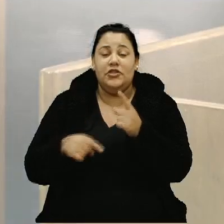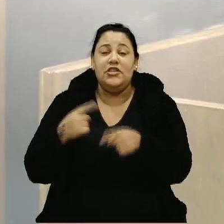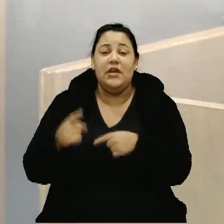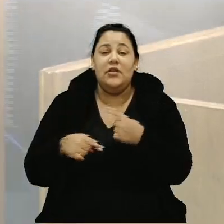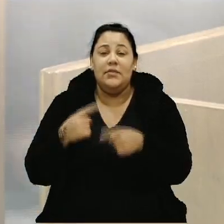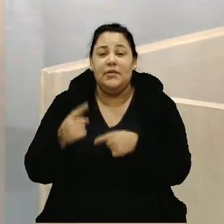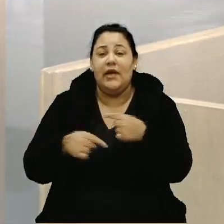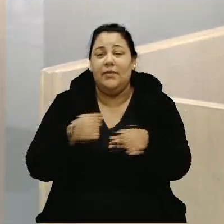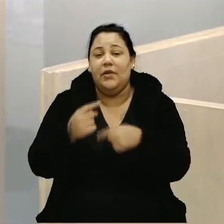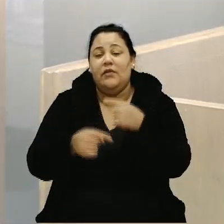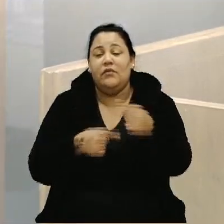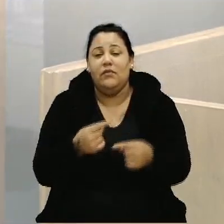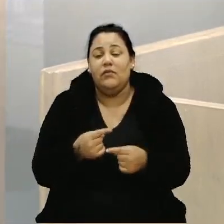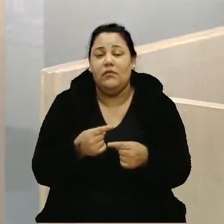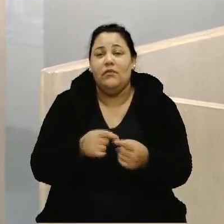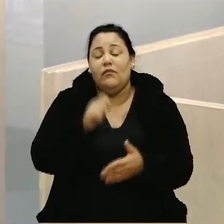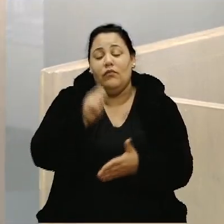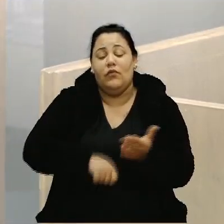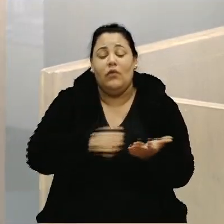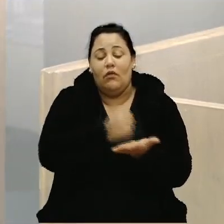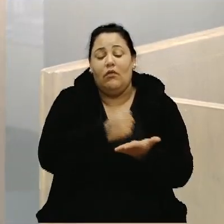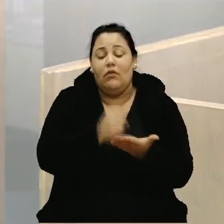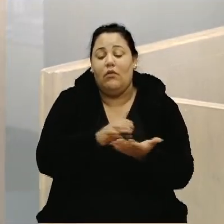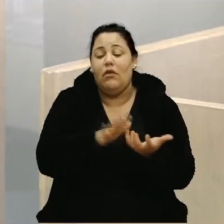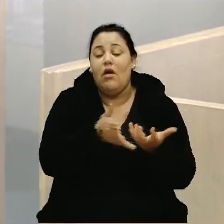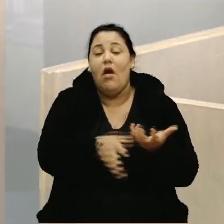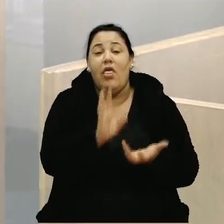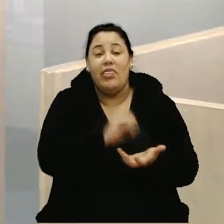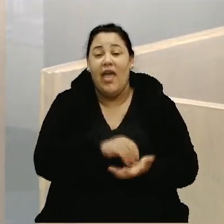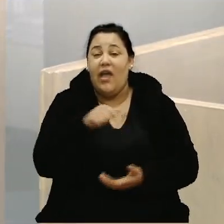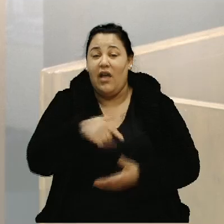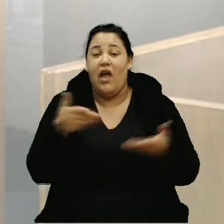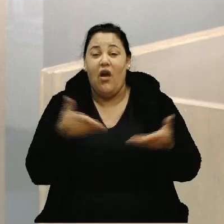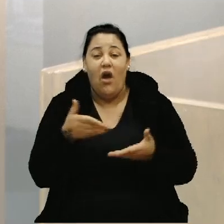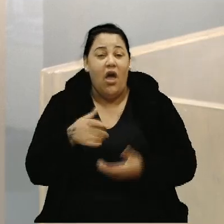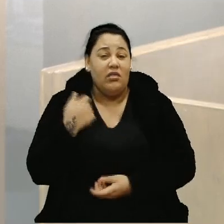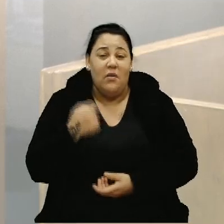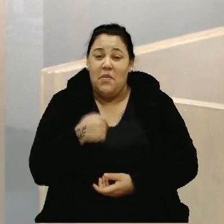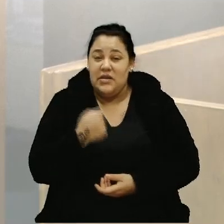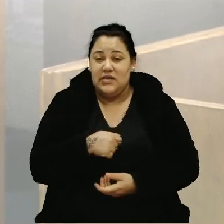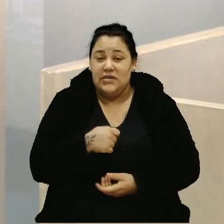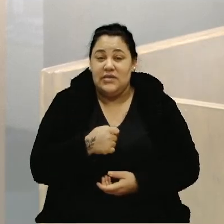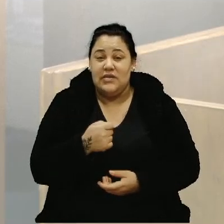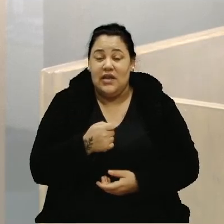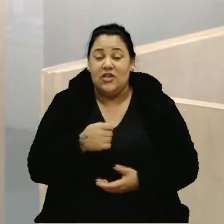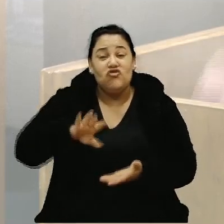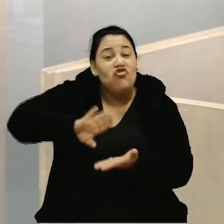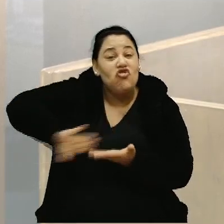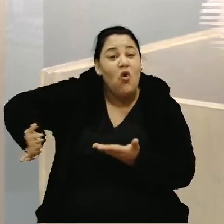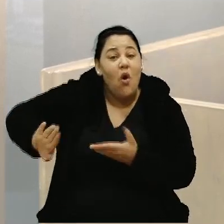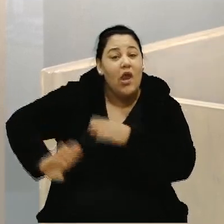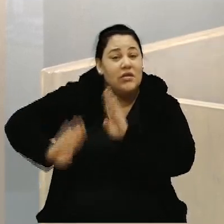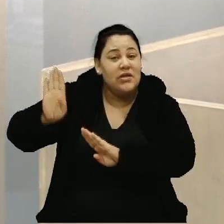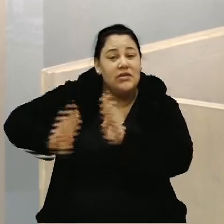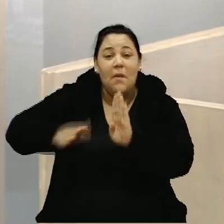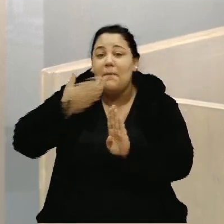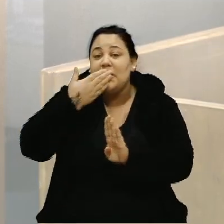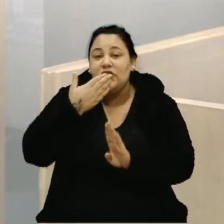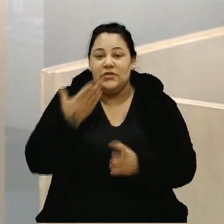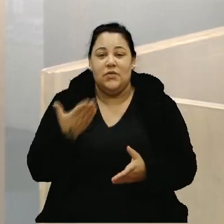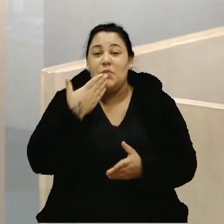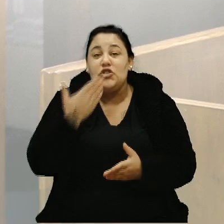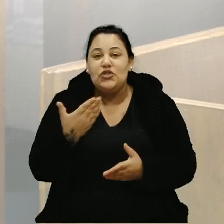a Codeca, que não precisa, que está dispensada a licitação, imagina a